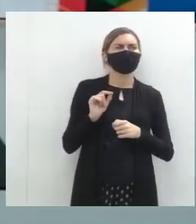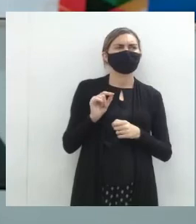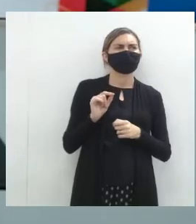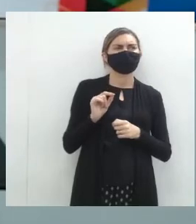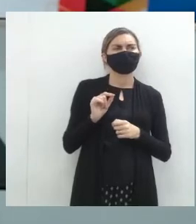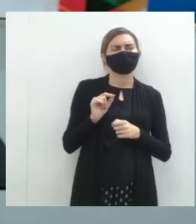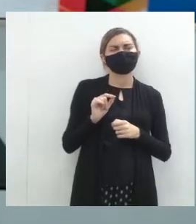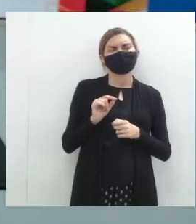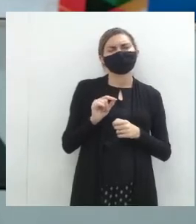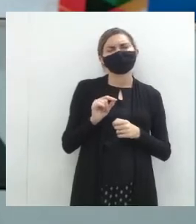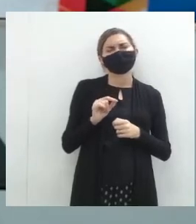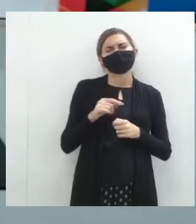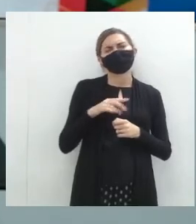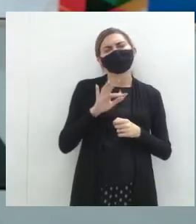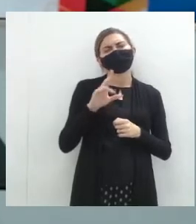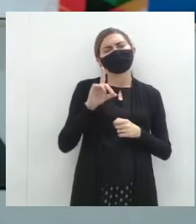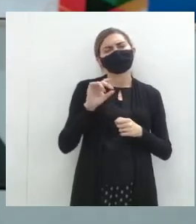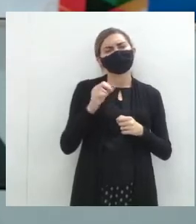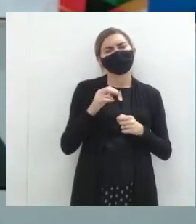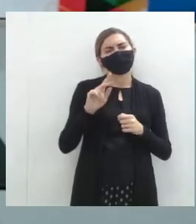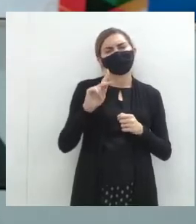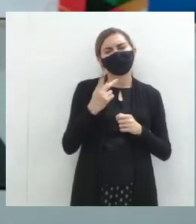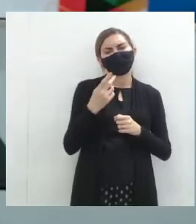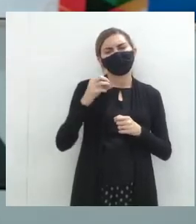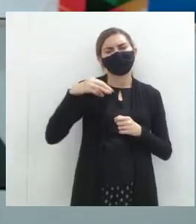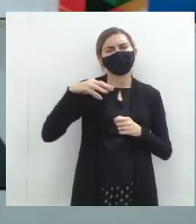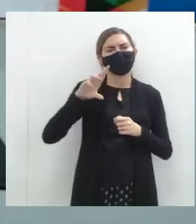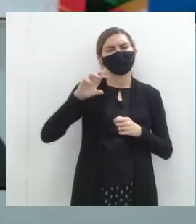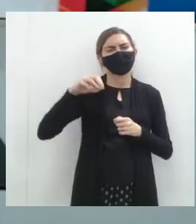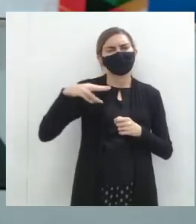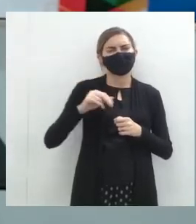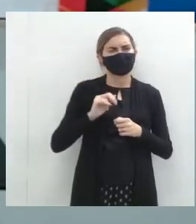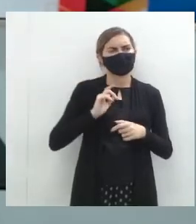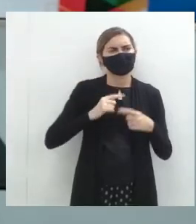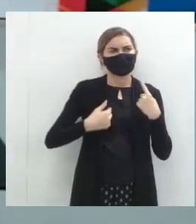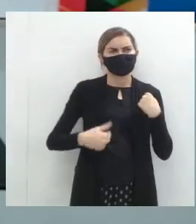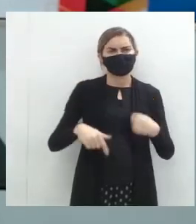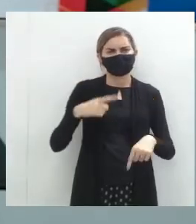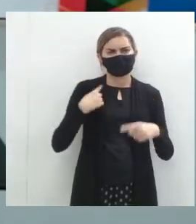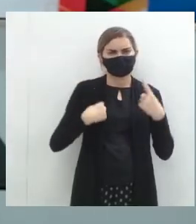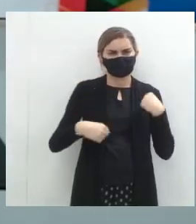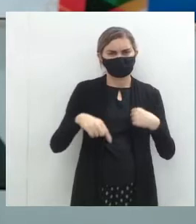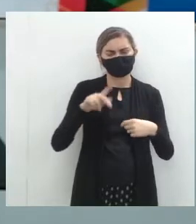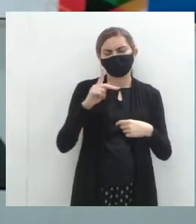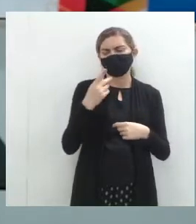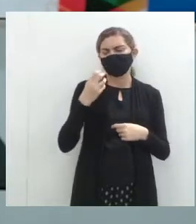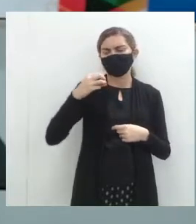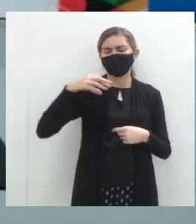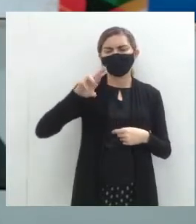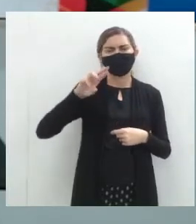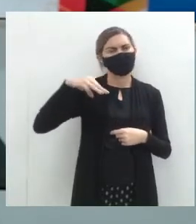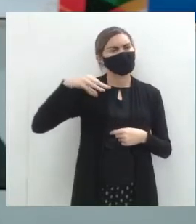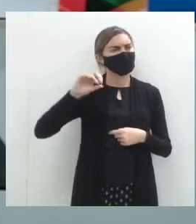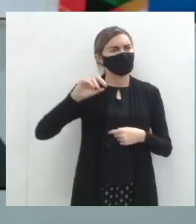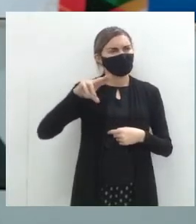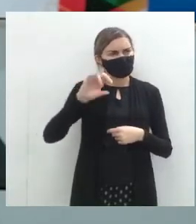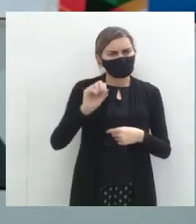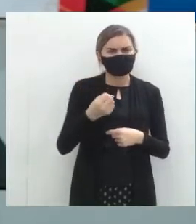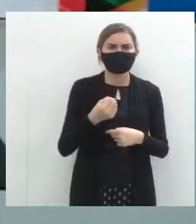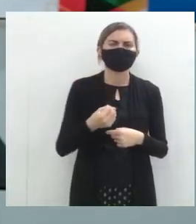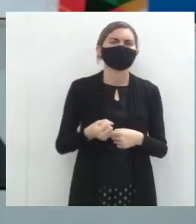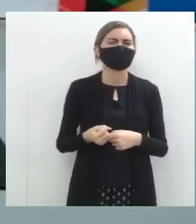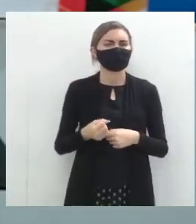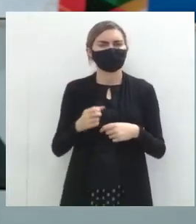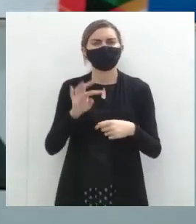dos hormônios, ó. vai participar da formação dos hormônios,